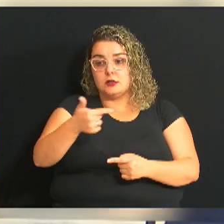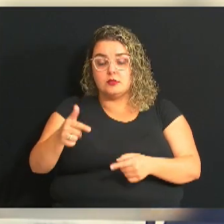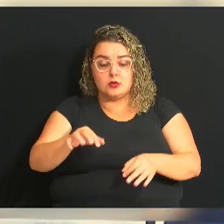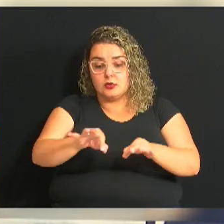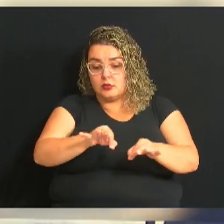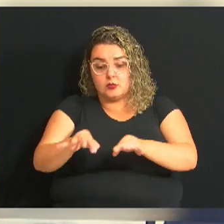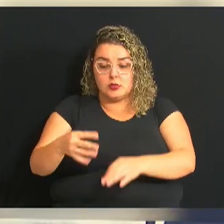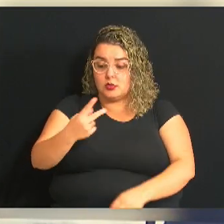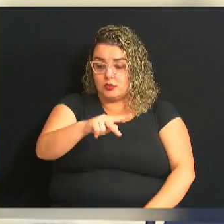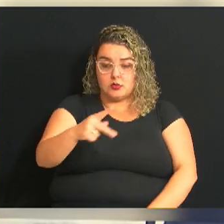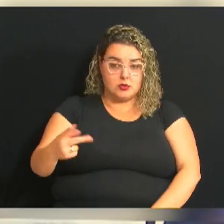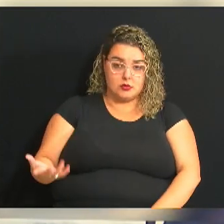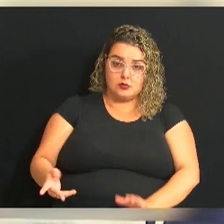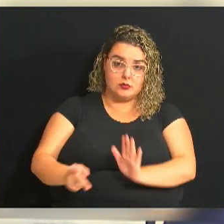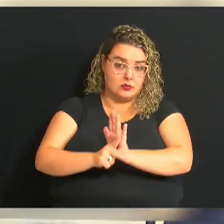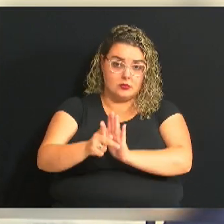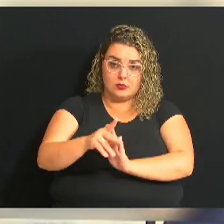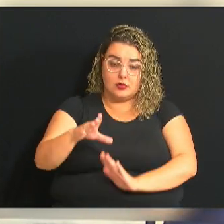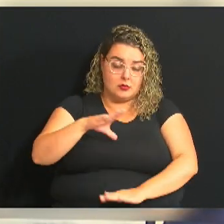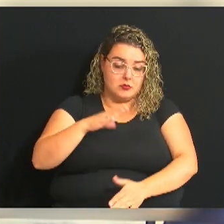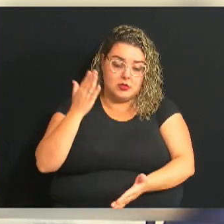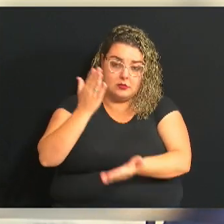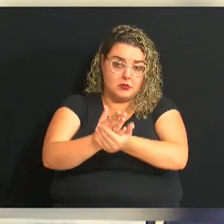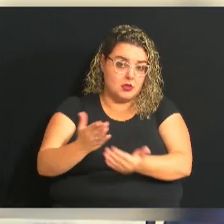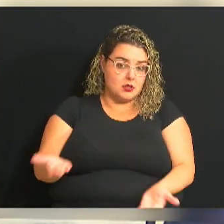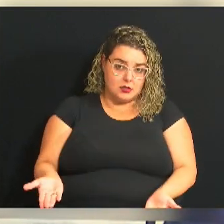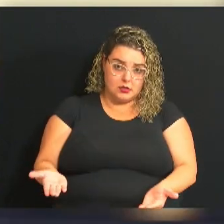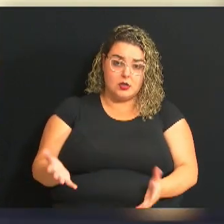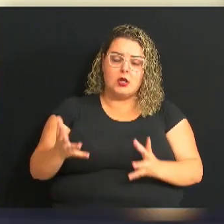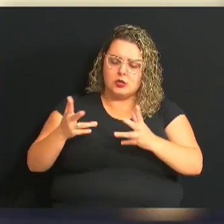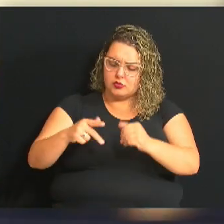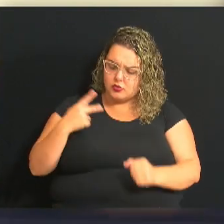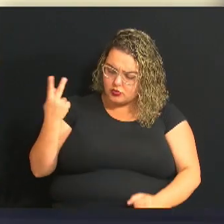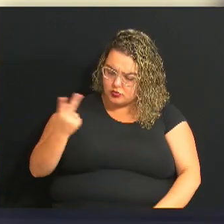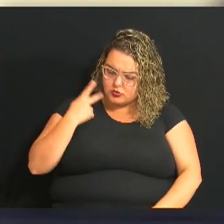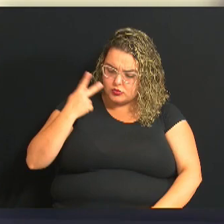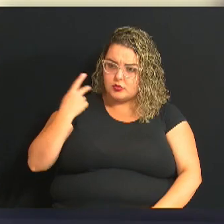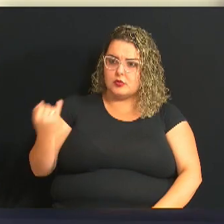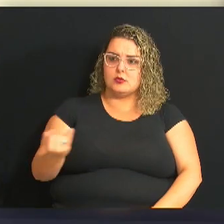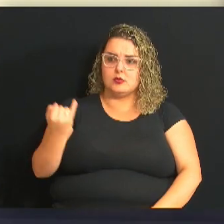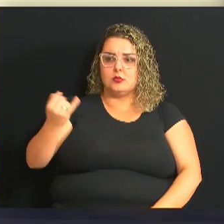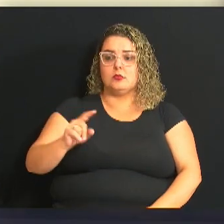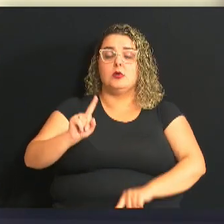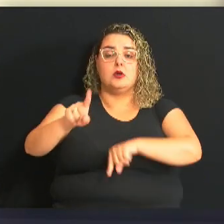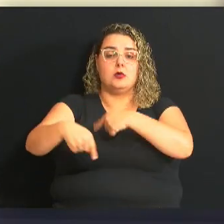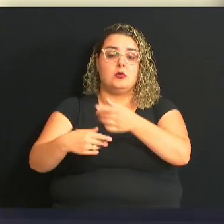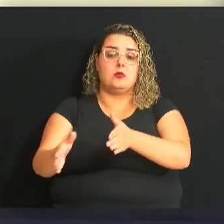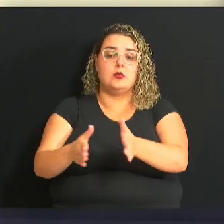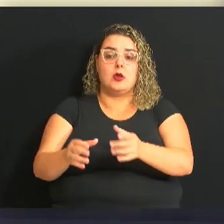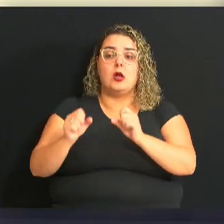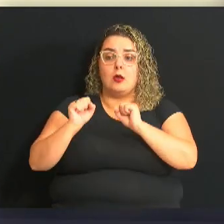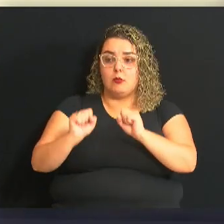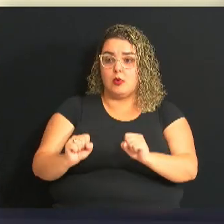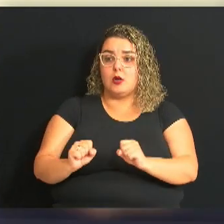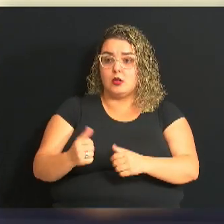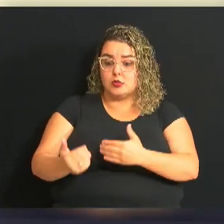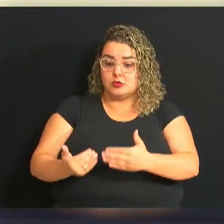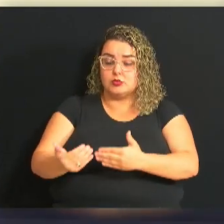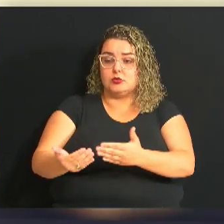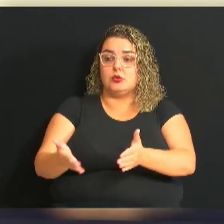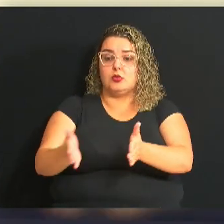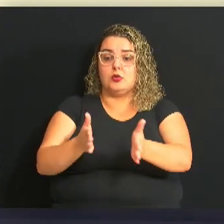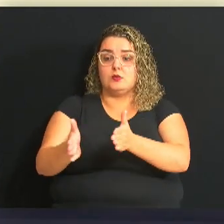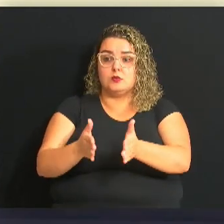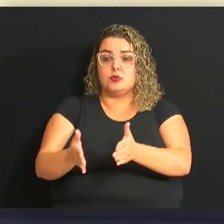Campinas não anda. Todos os vereadores são muito importantes para a casa. Que o próximo período aí possa ser também um período